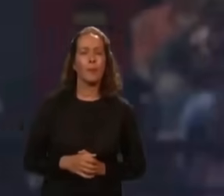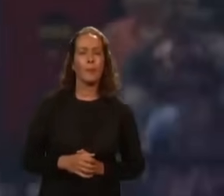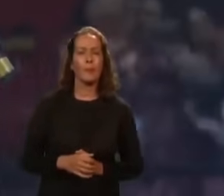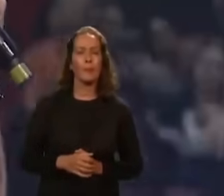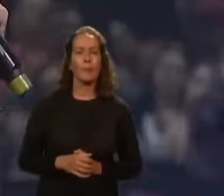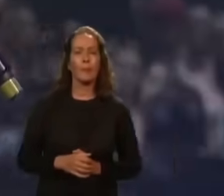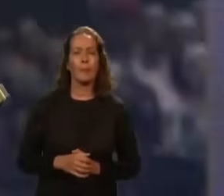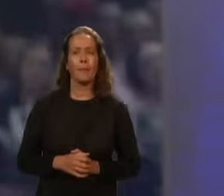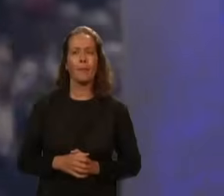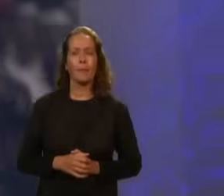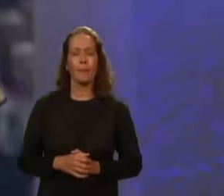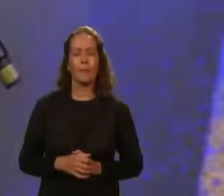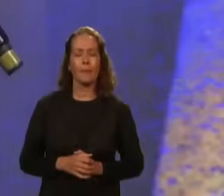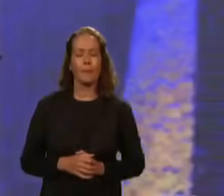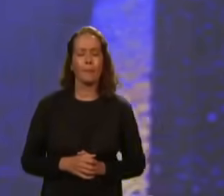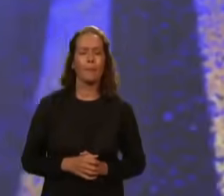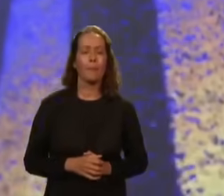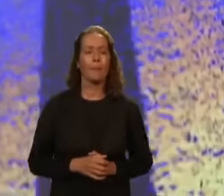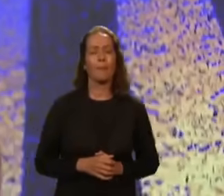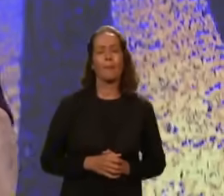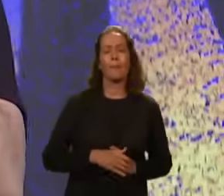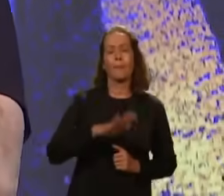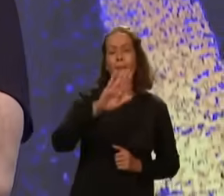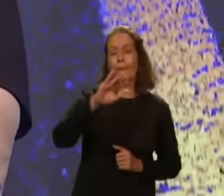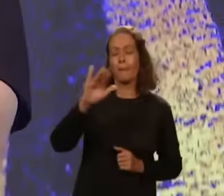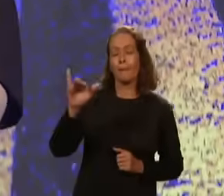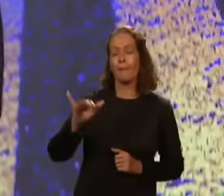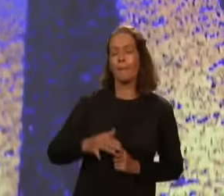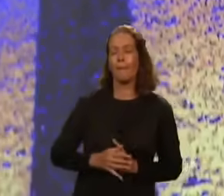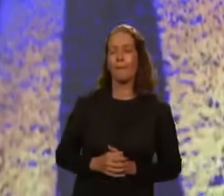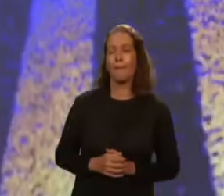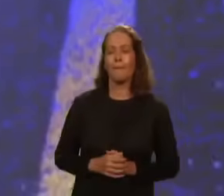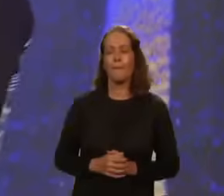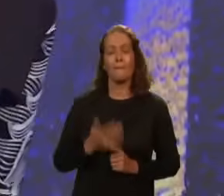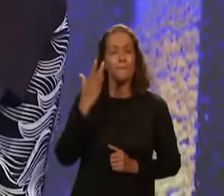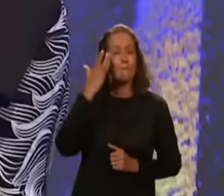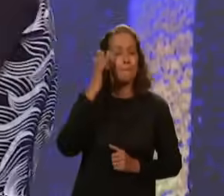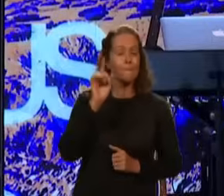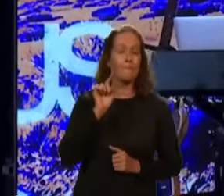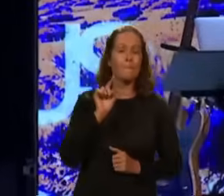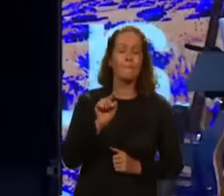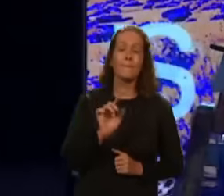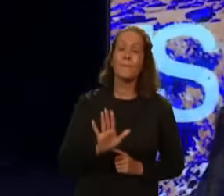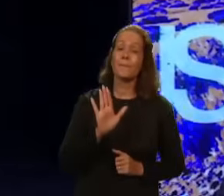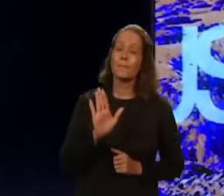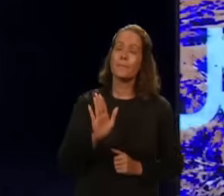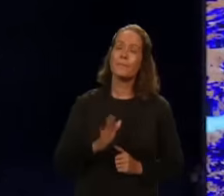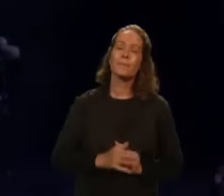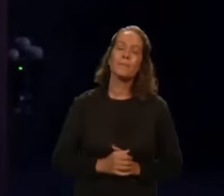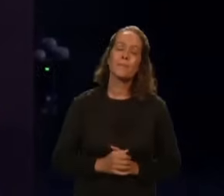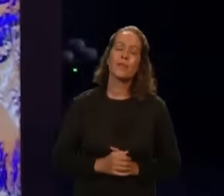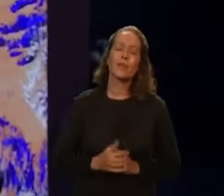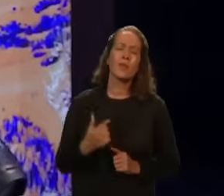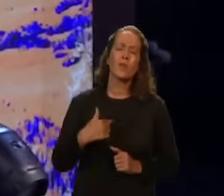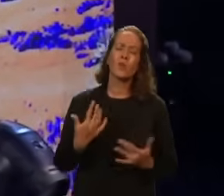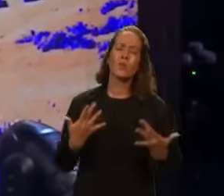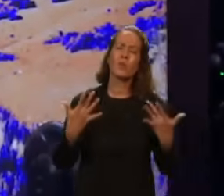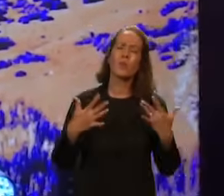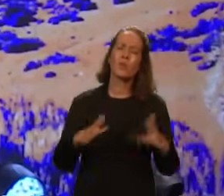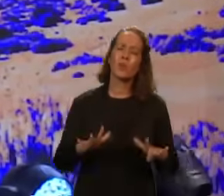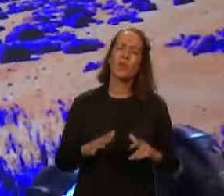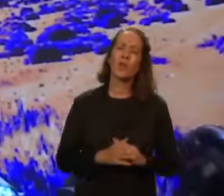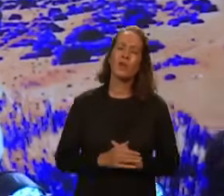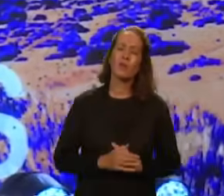Ei, oi, eu não sei você, mas eu não quero ser uma pessoa que precisa da